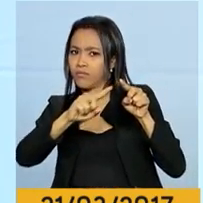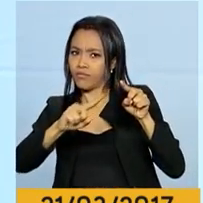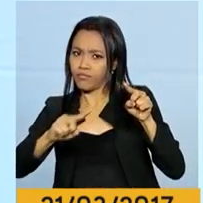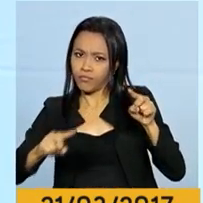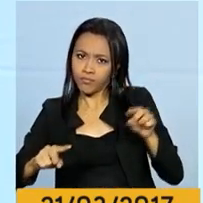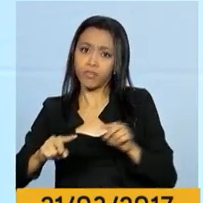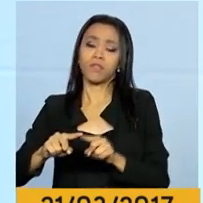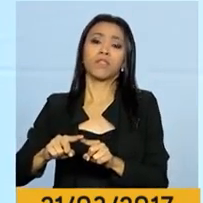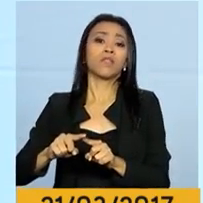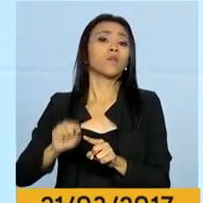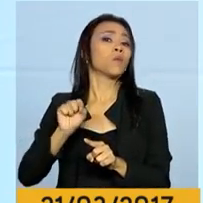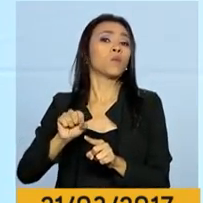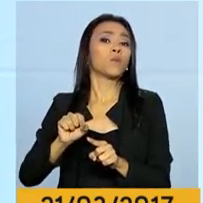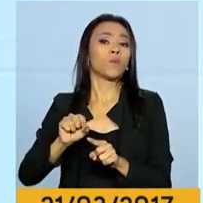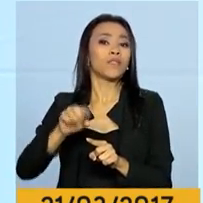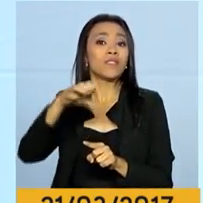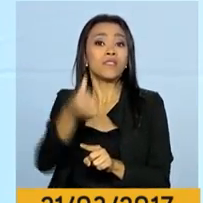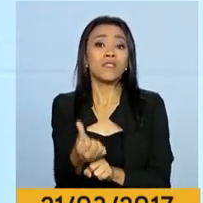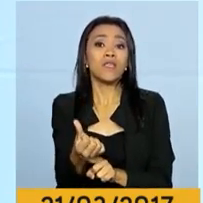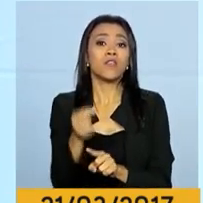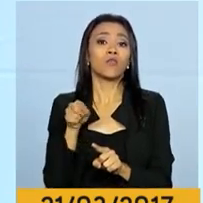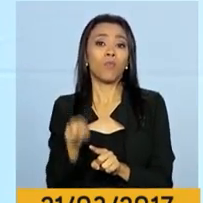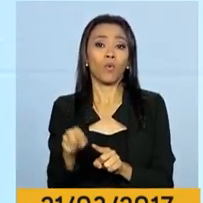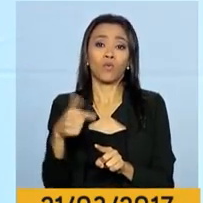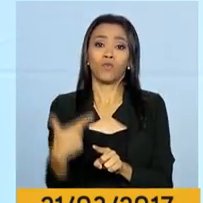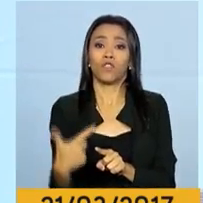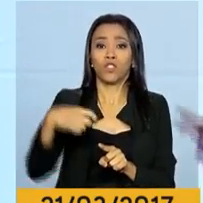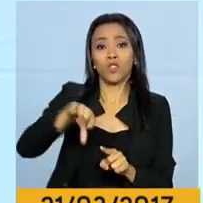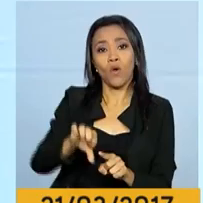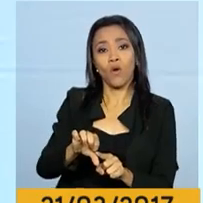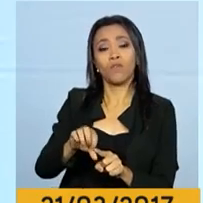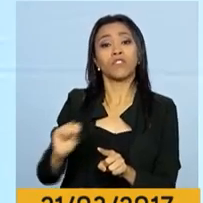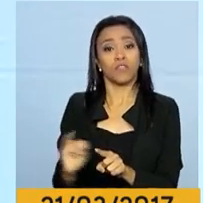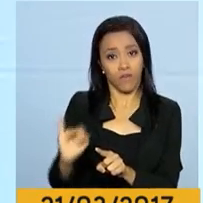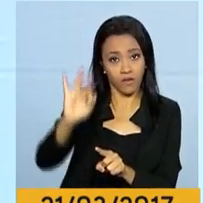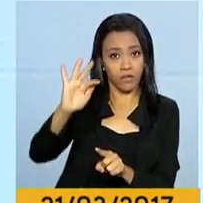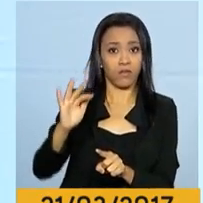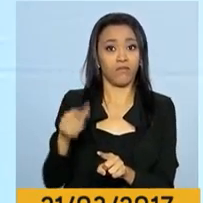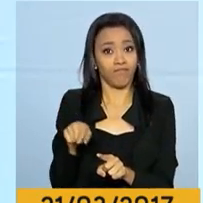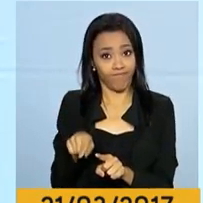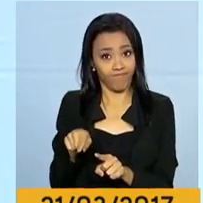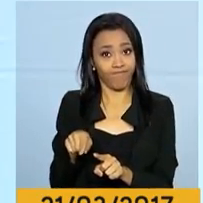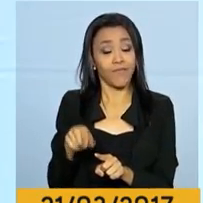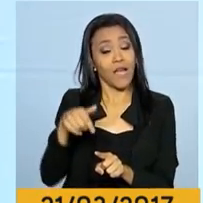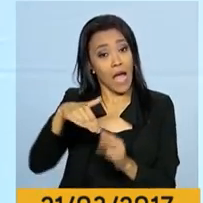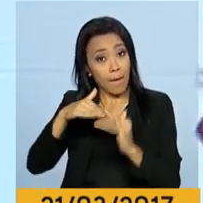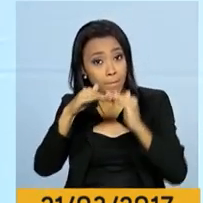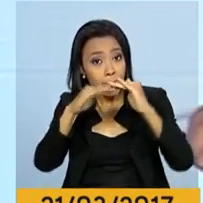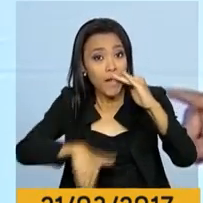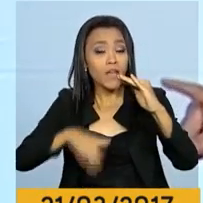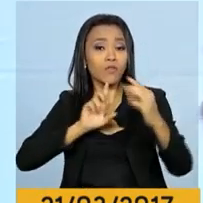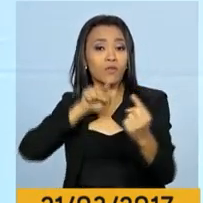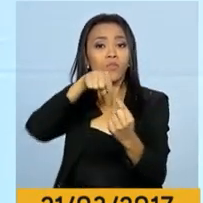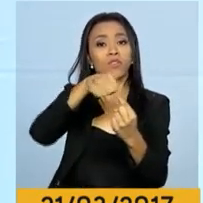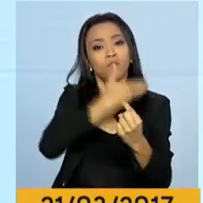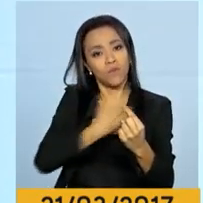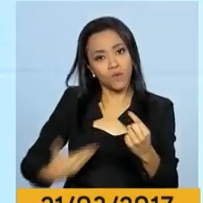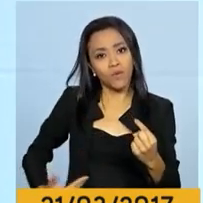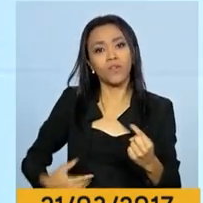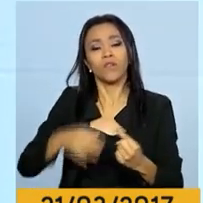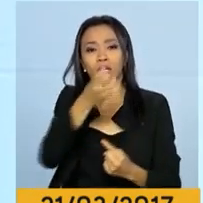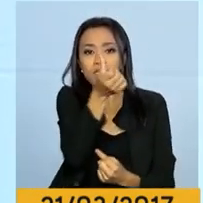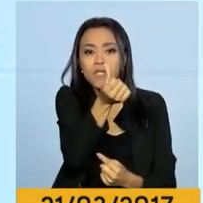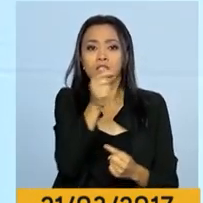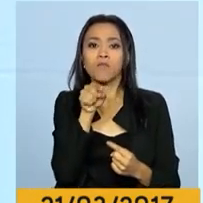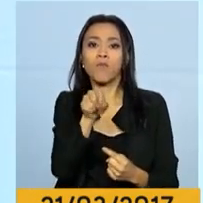e chegamos ao final com 6,29% da inflação, ou seja, abaixo do teto da meta, que era